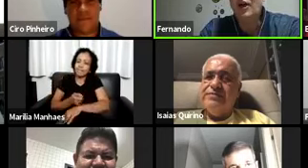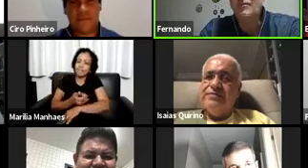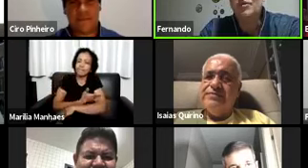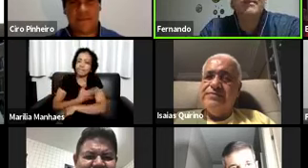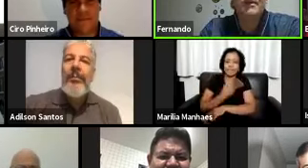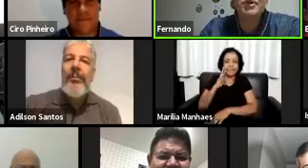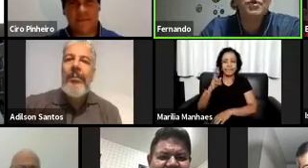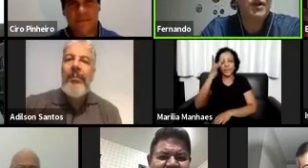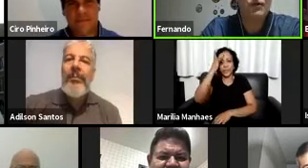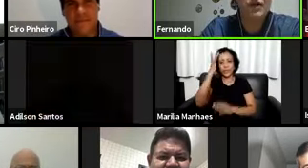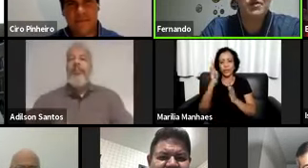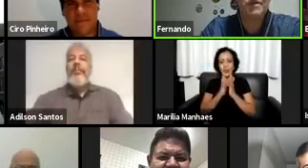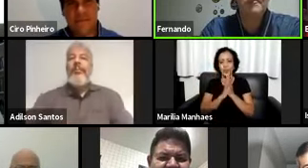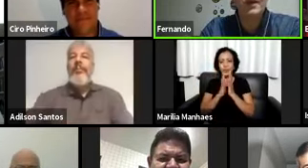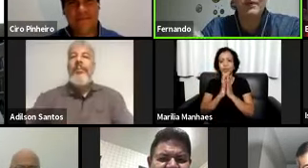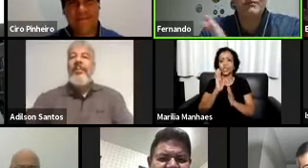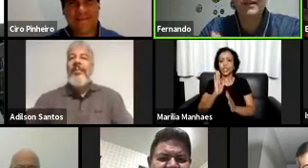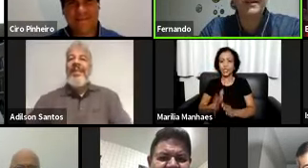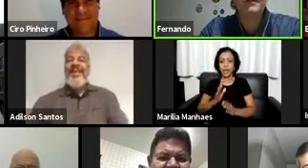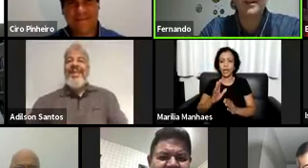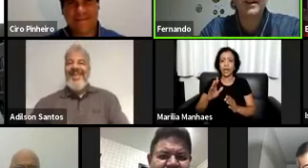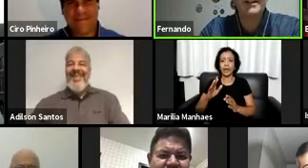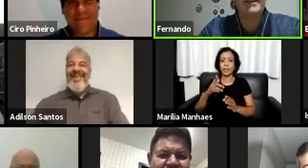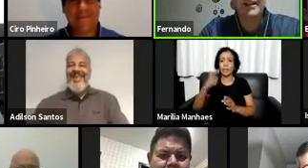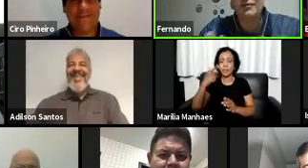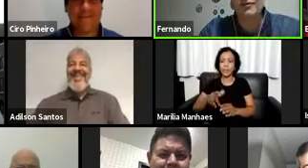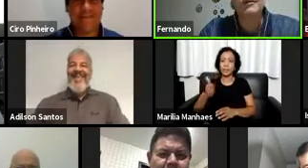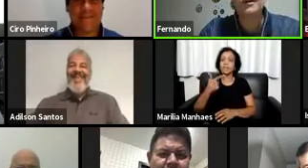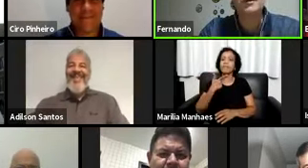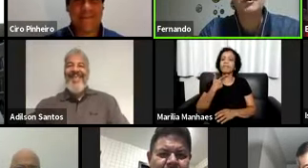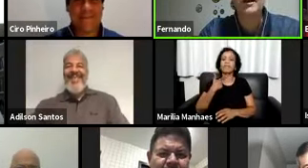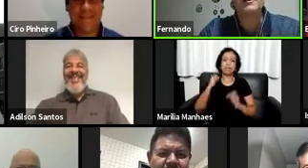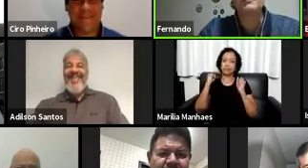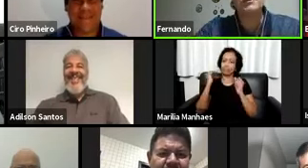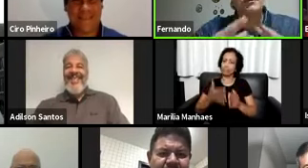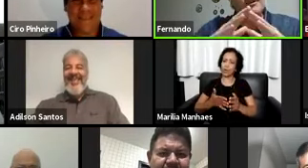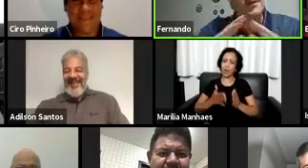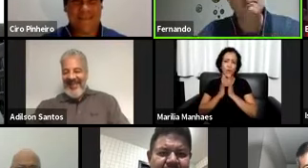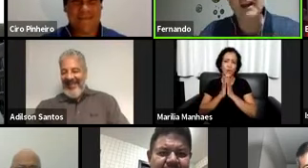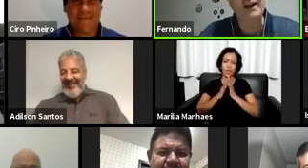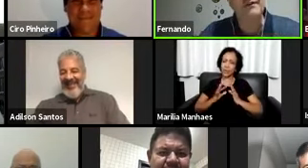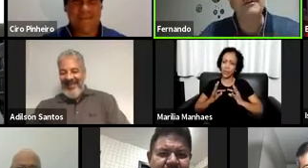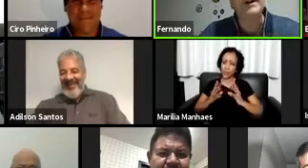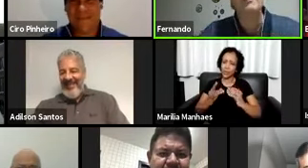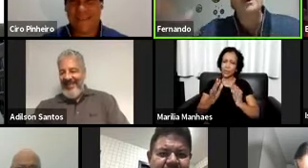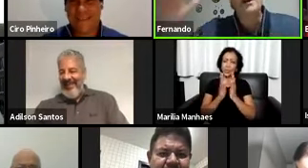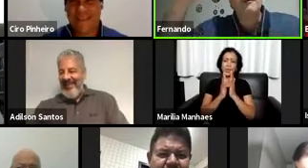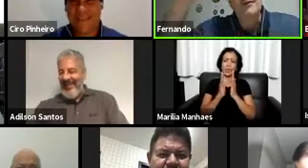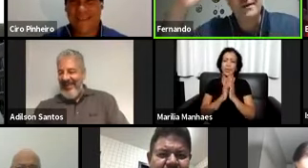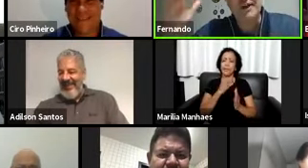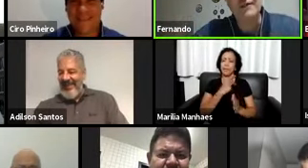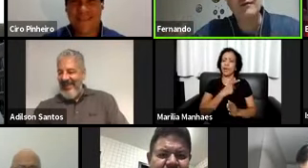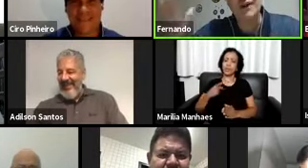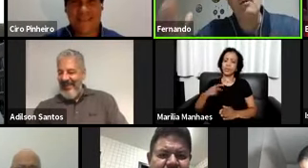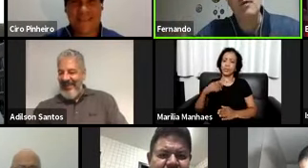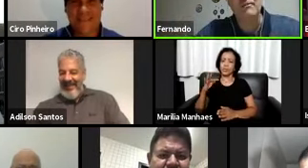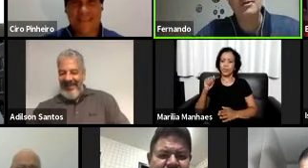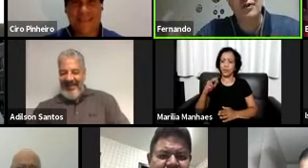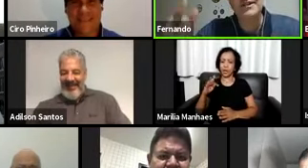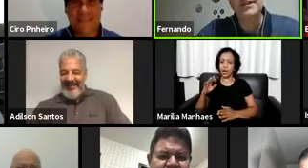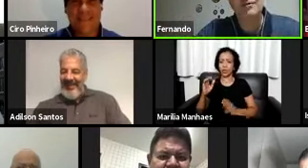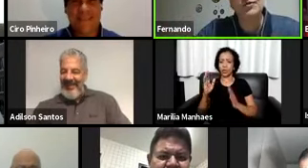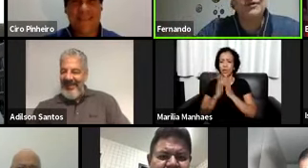E olha, irmão, já passou de meia-noite. Eu pretendo ficar aqui até todos vocês orarem, o pastor Fausto dar a palavra final e fazer a oração final